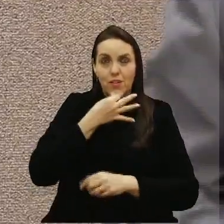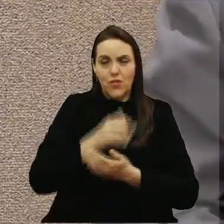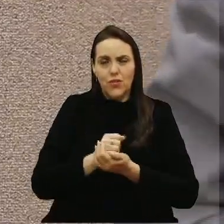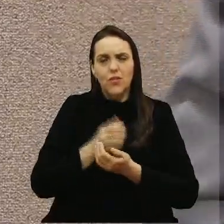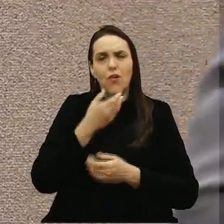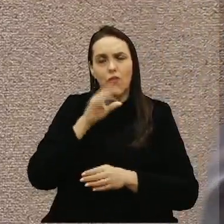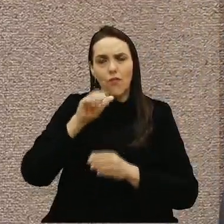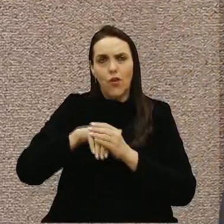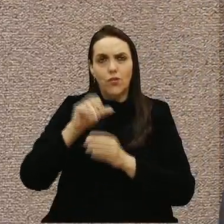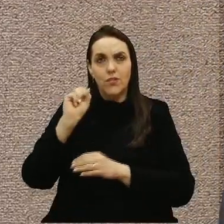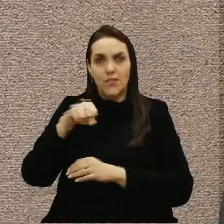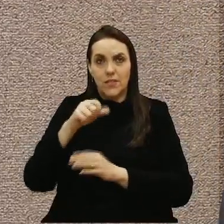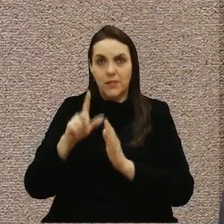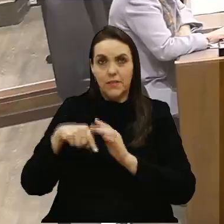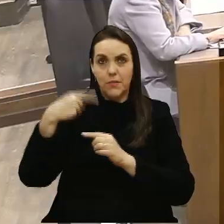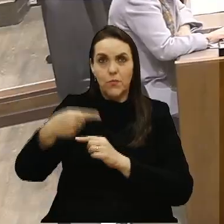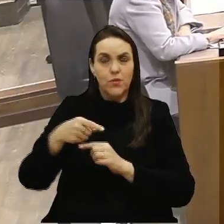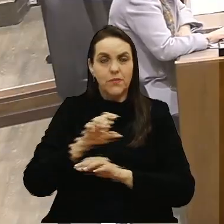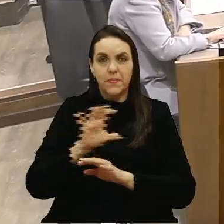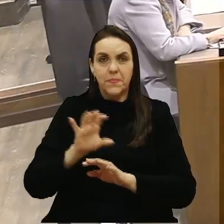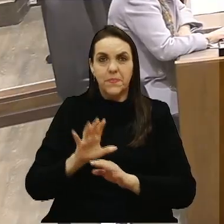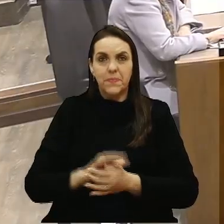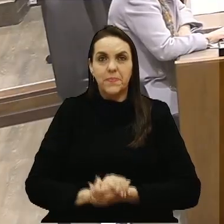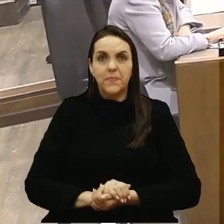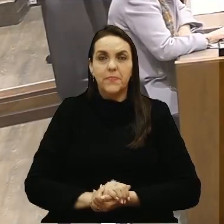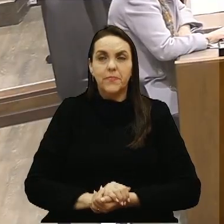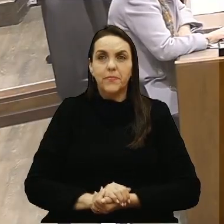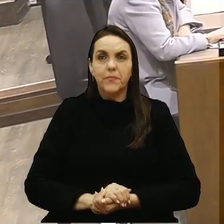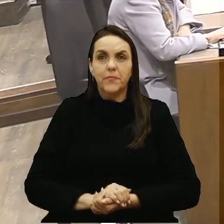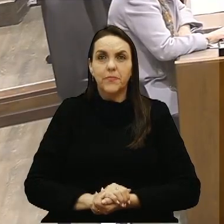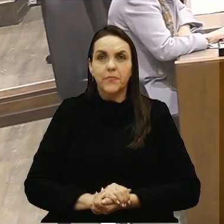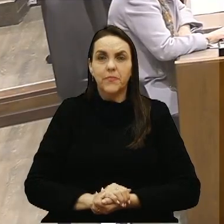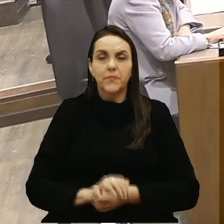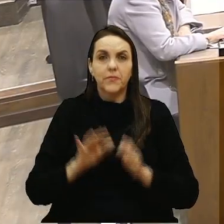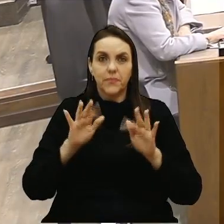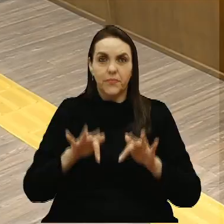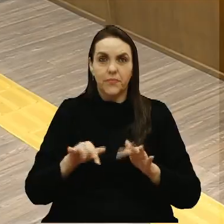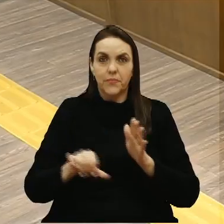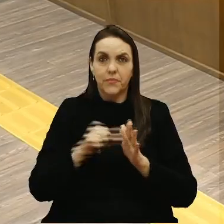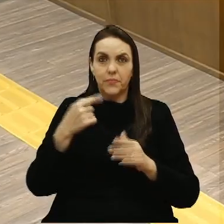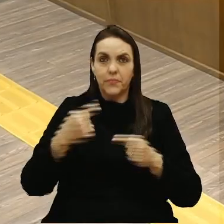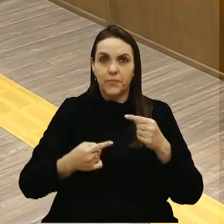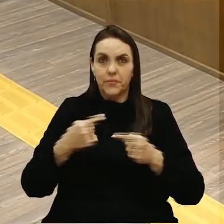logo adiante aí, e era isso. Encerrada a primeira discussão.